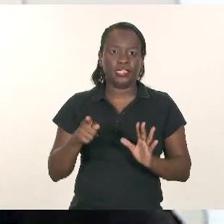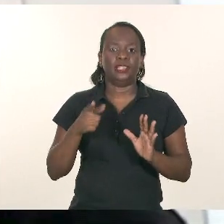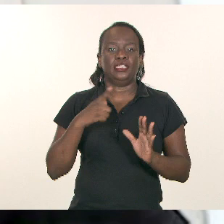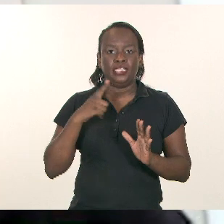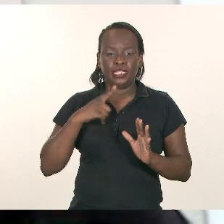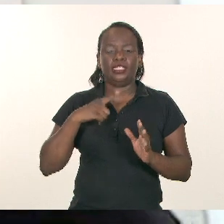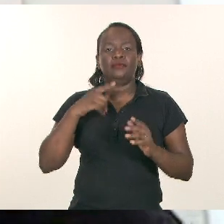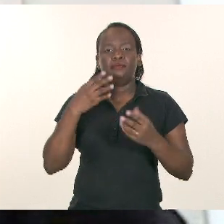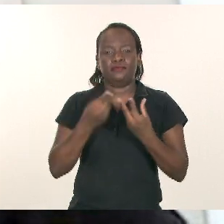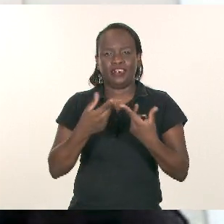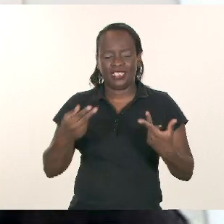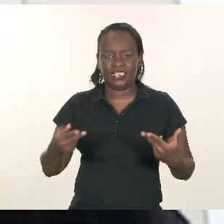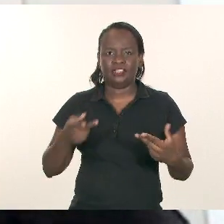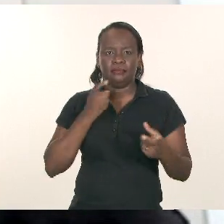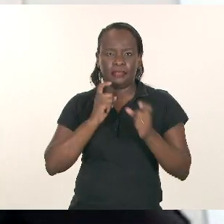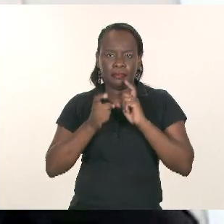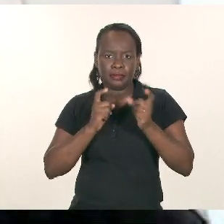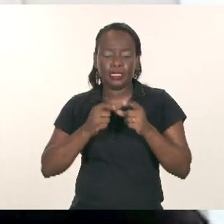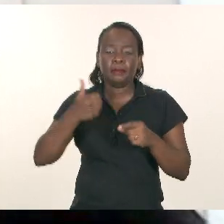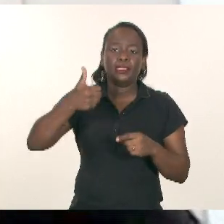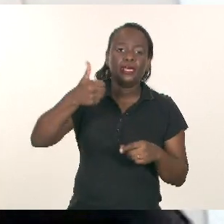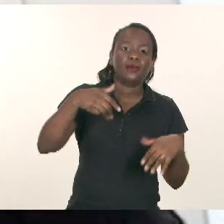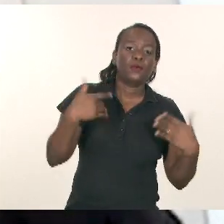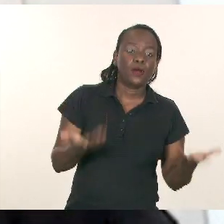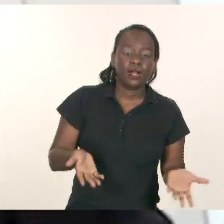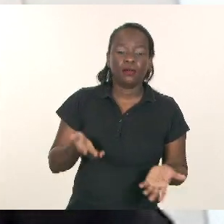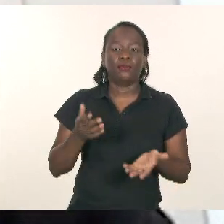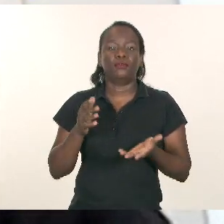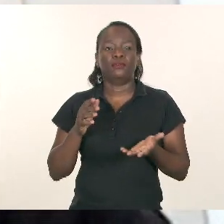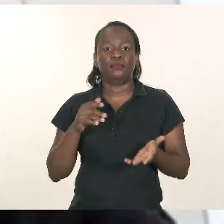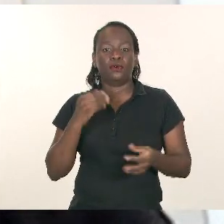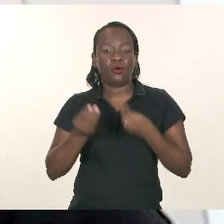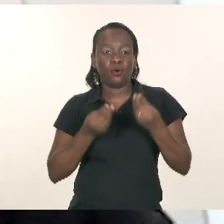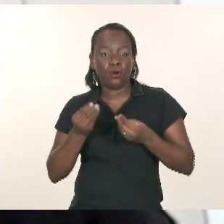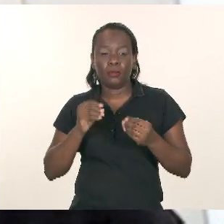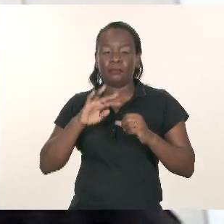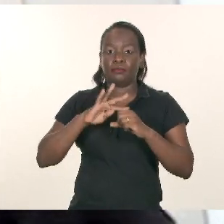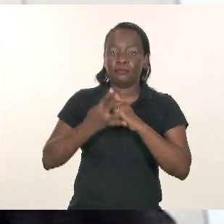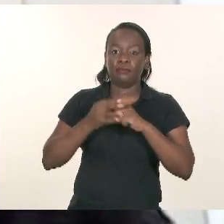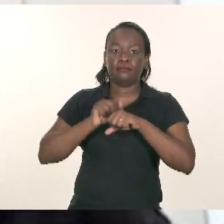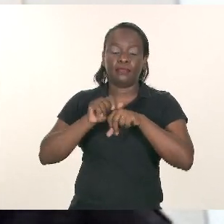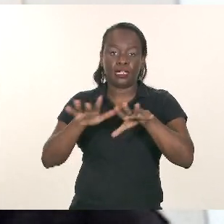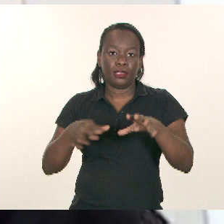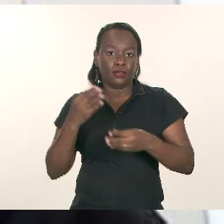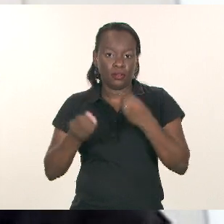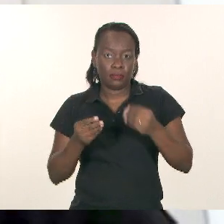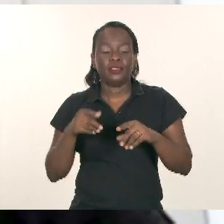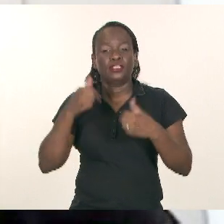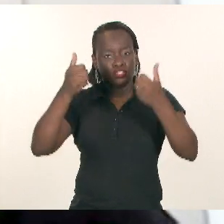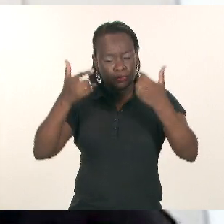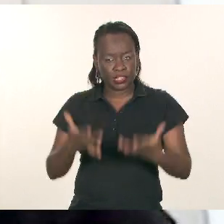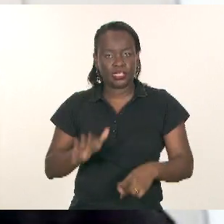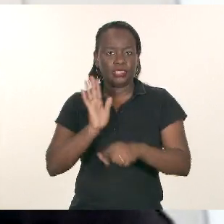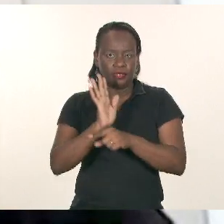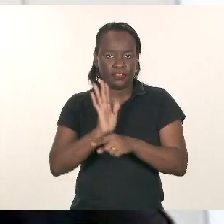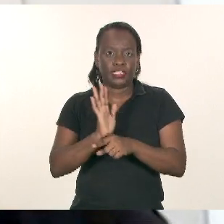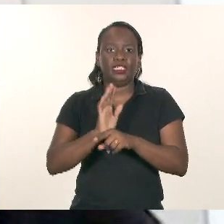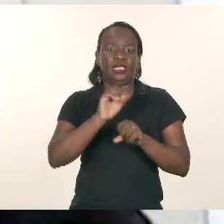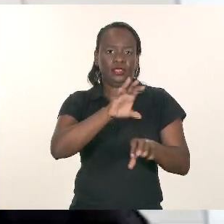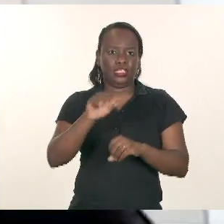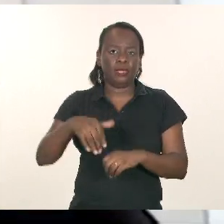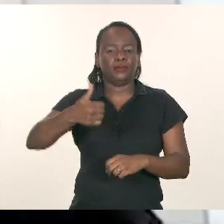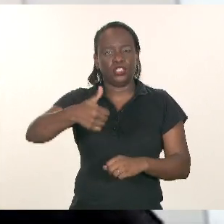série de debates, né, sobre qual é a prioridade, quais são, como lidar com a pandemia. A gente tem defendido que a educação tem que ser uma